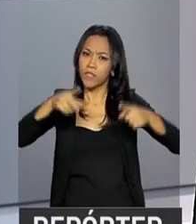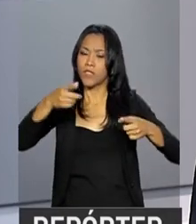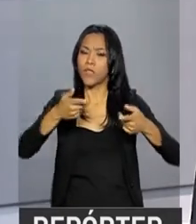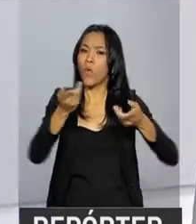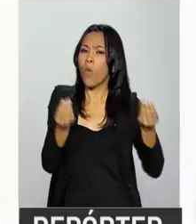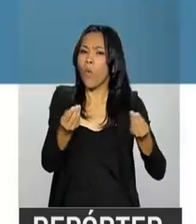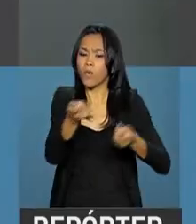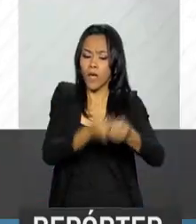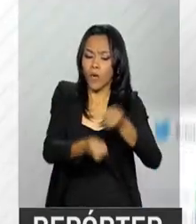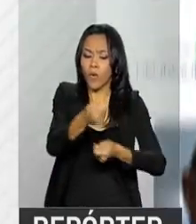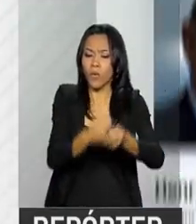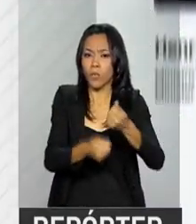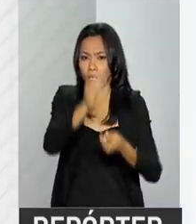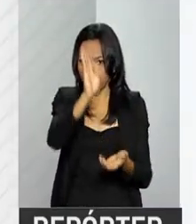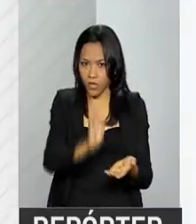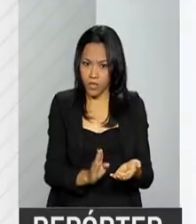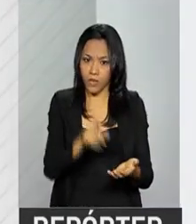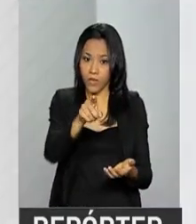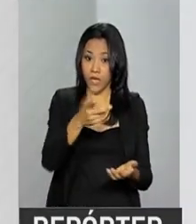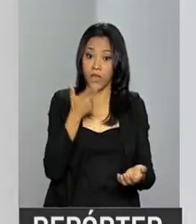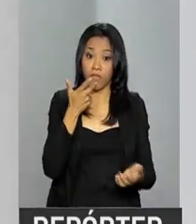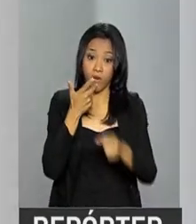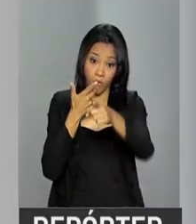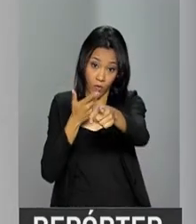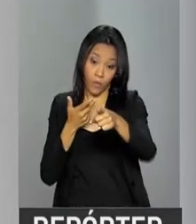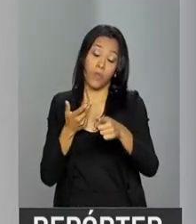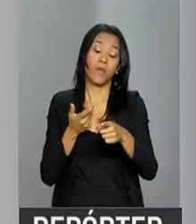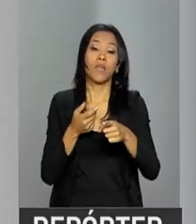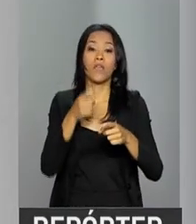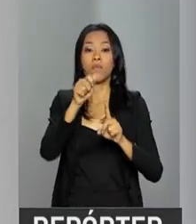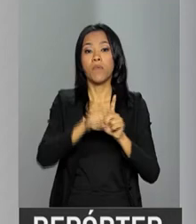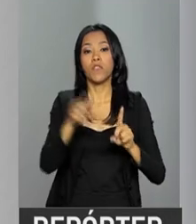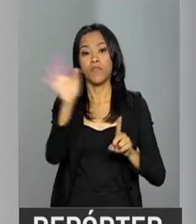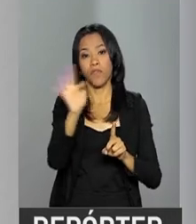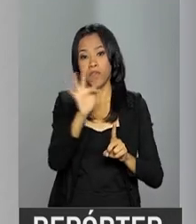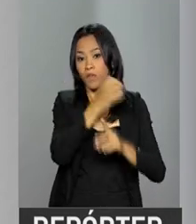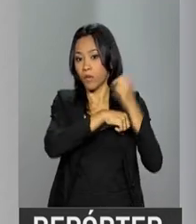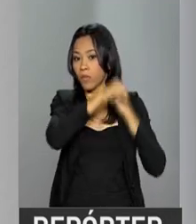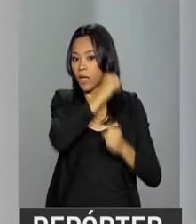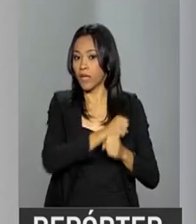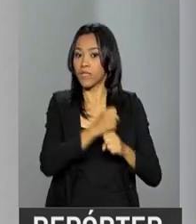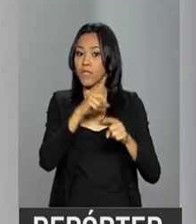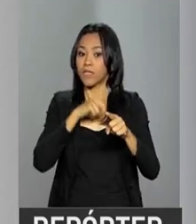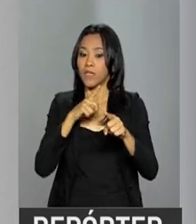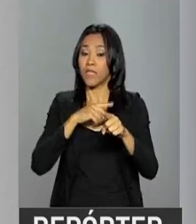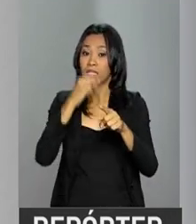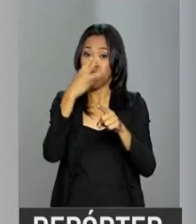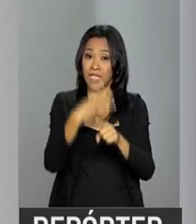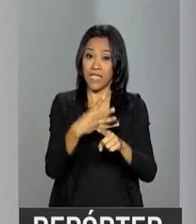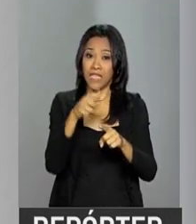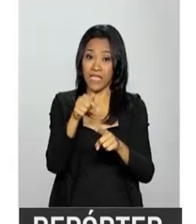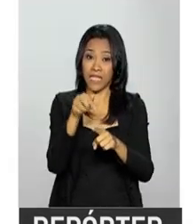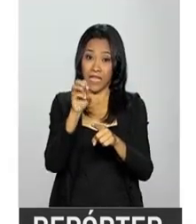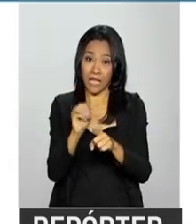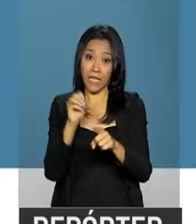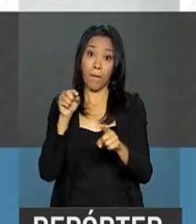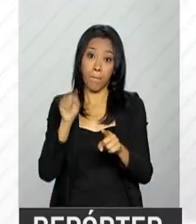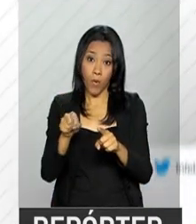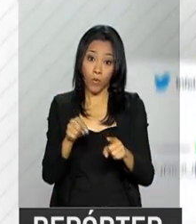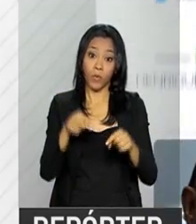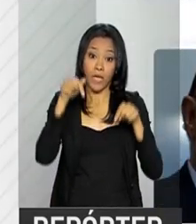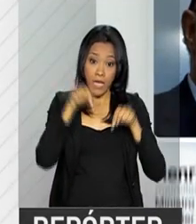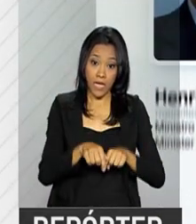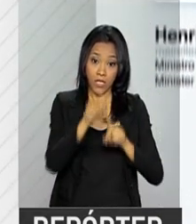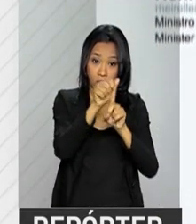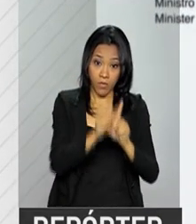país meirelles mostrou que em fevereiro do ano passado o índice atinge a 370 pontos e que neste mês ele chegou a